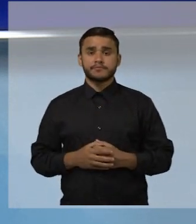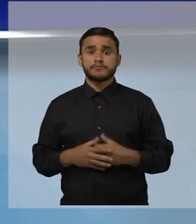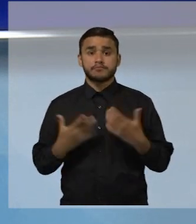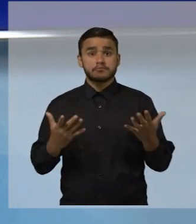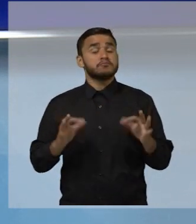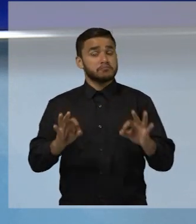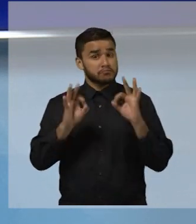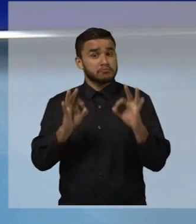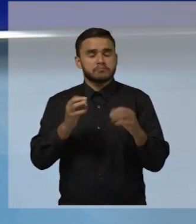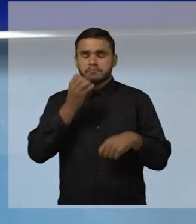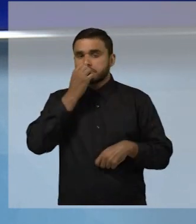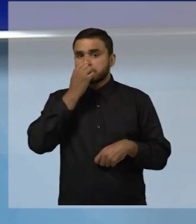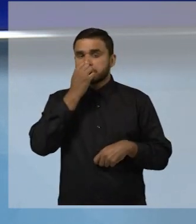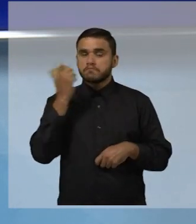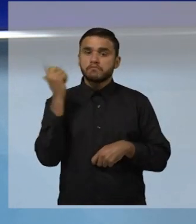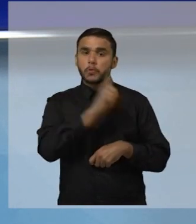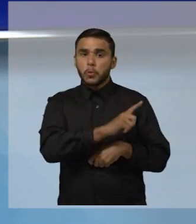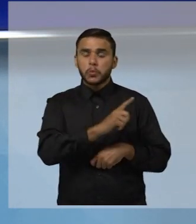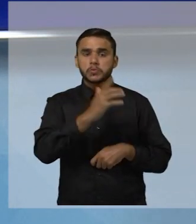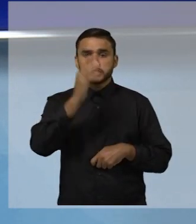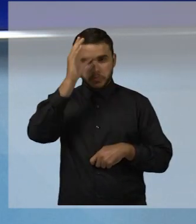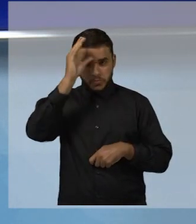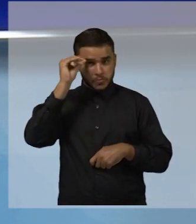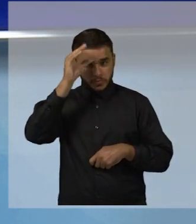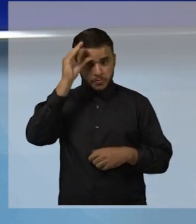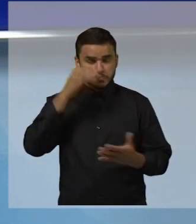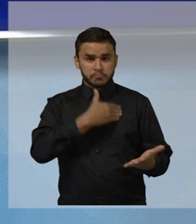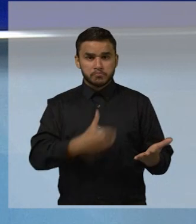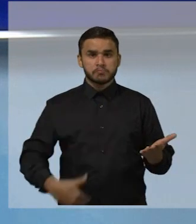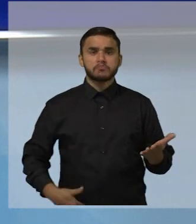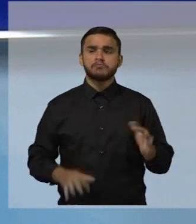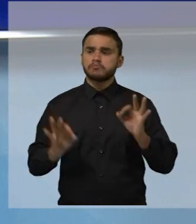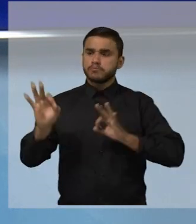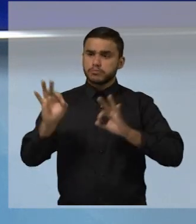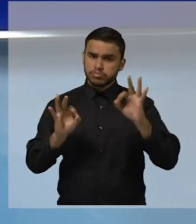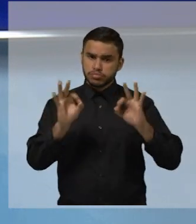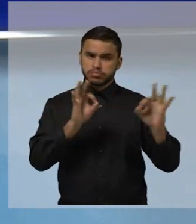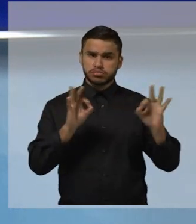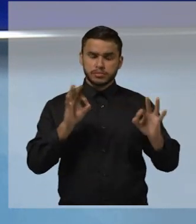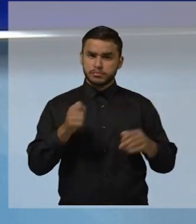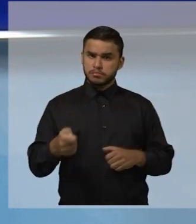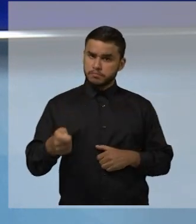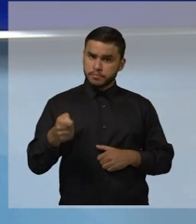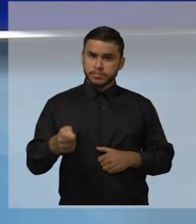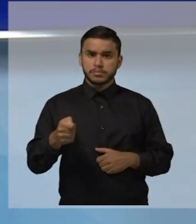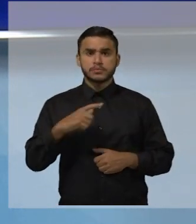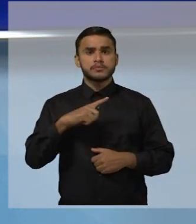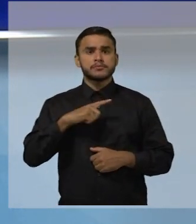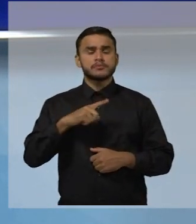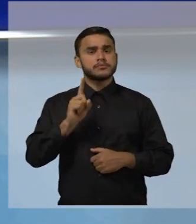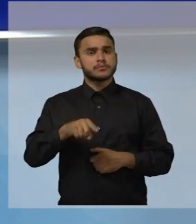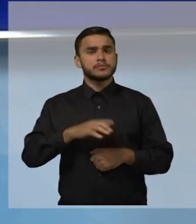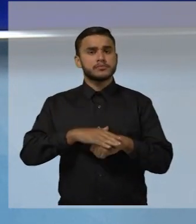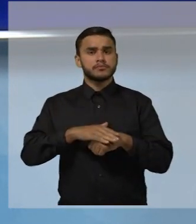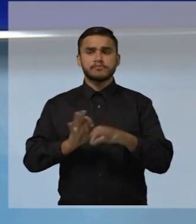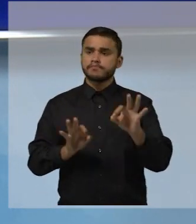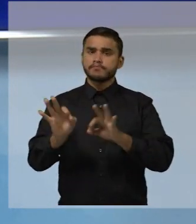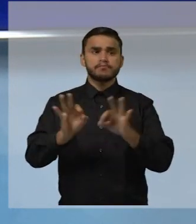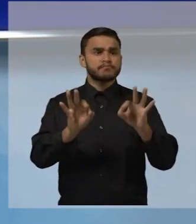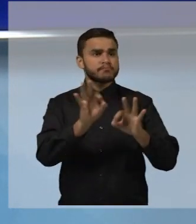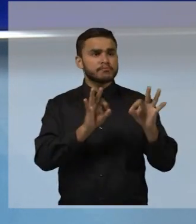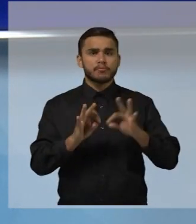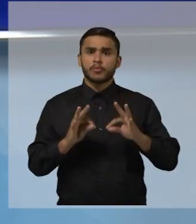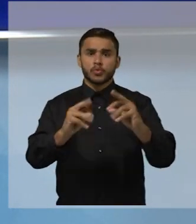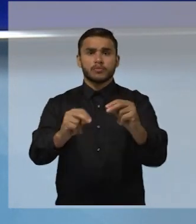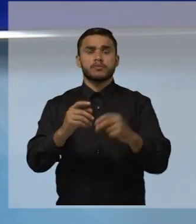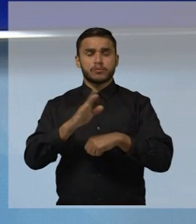estado, corretamente, tem tido o comando e a autoridade para controlar tudo